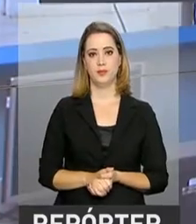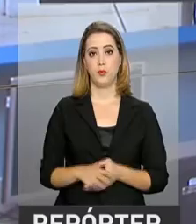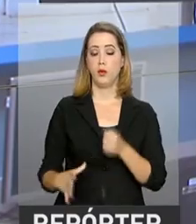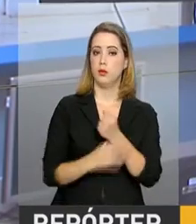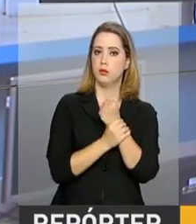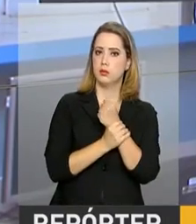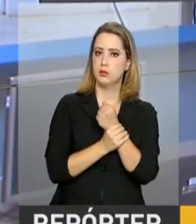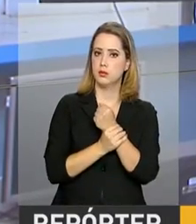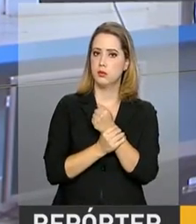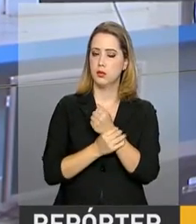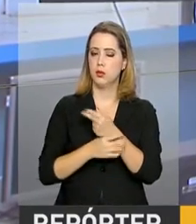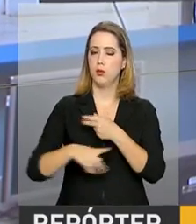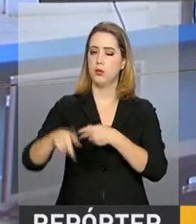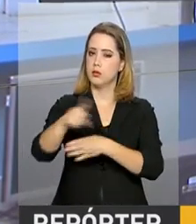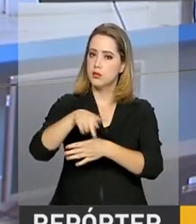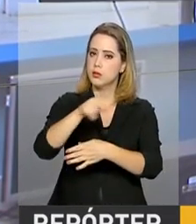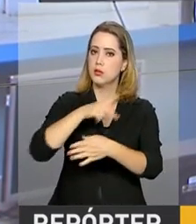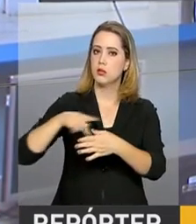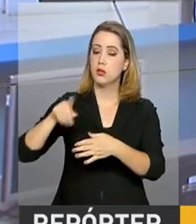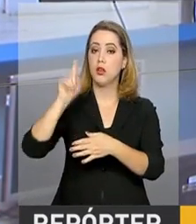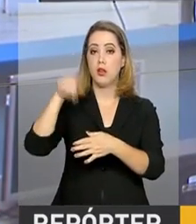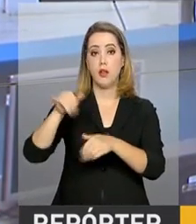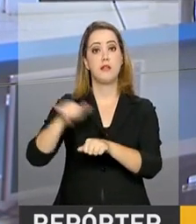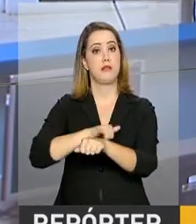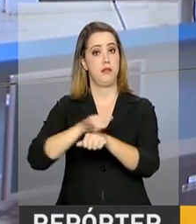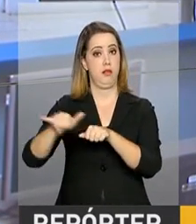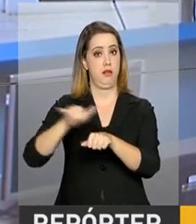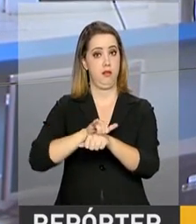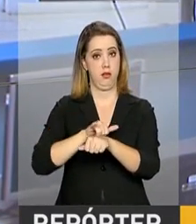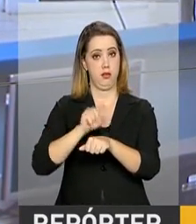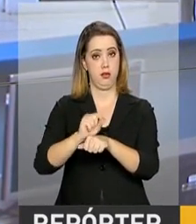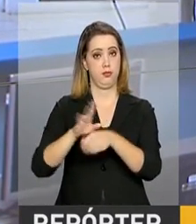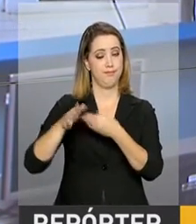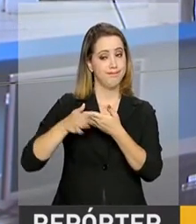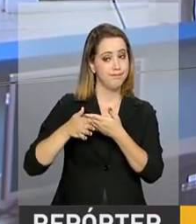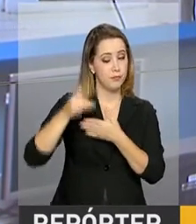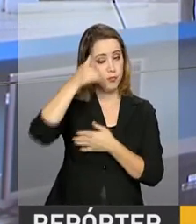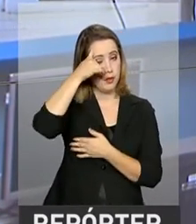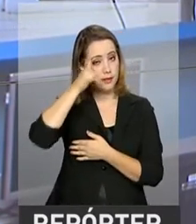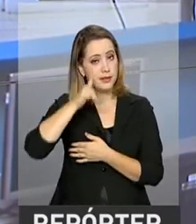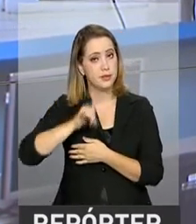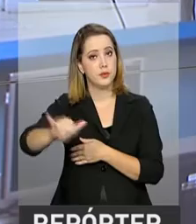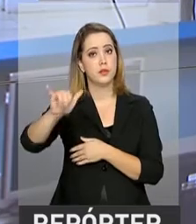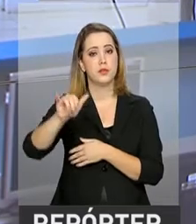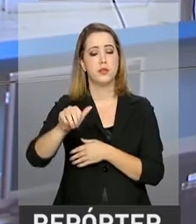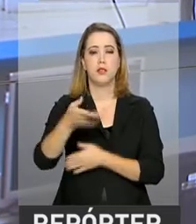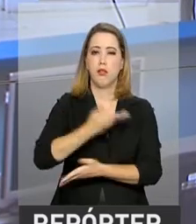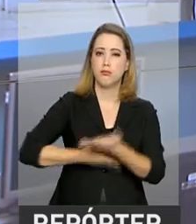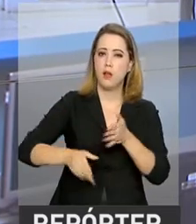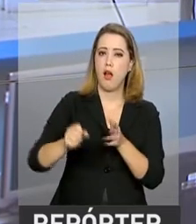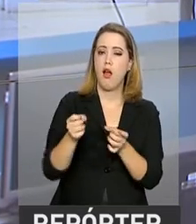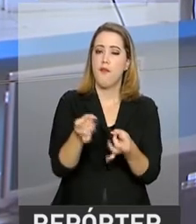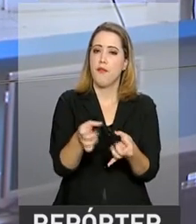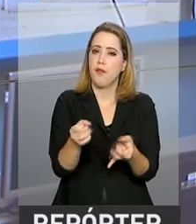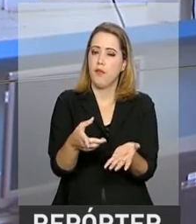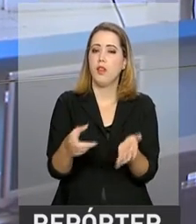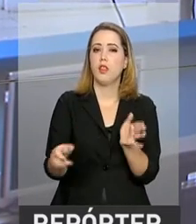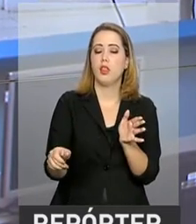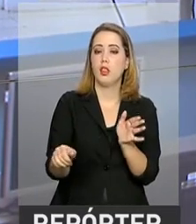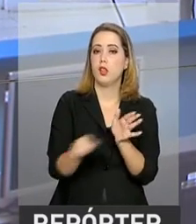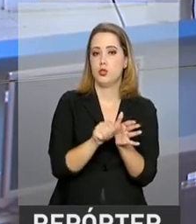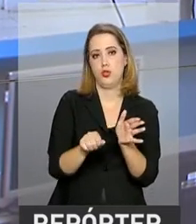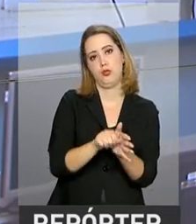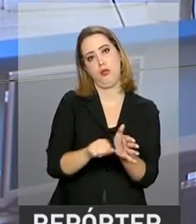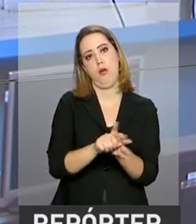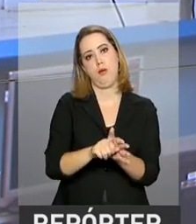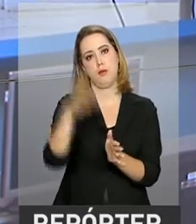A segurança nas fronteiras é estratégica para inibir o tráfico de drogas no país. O Brasil conta com quase 17 mil quilômetros